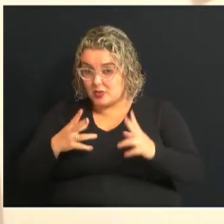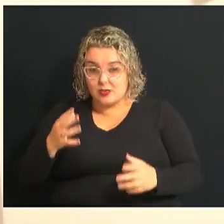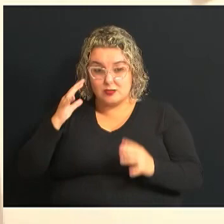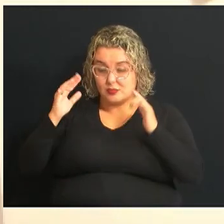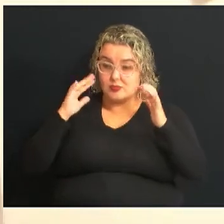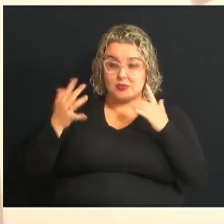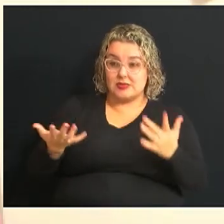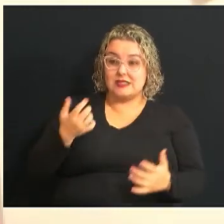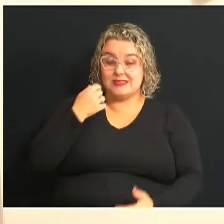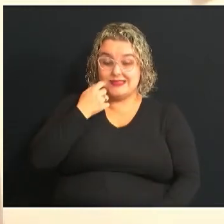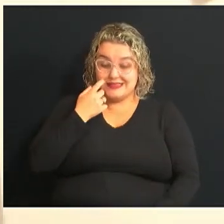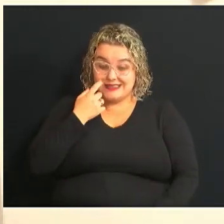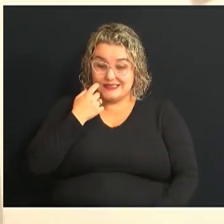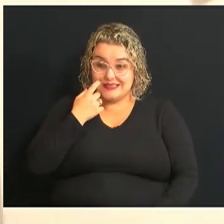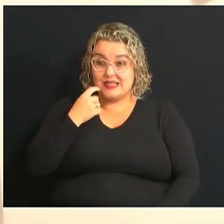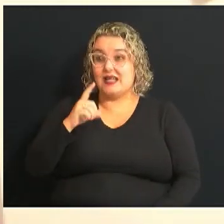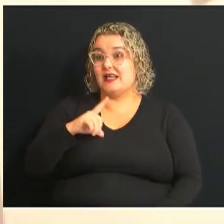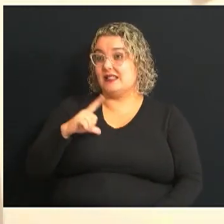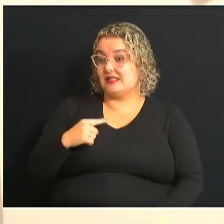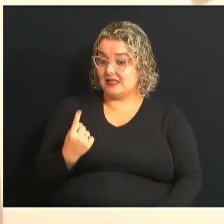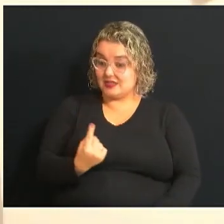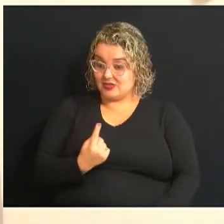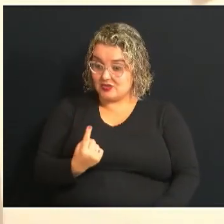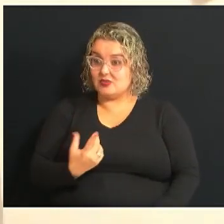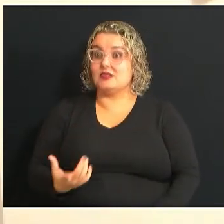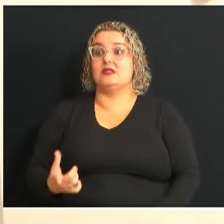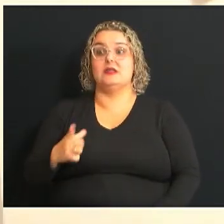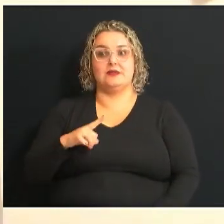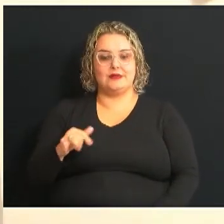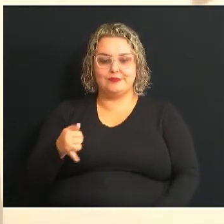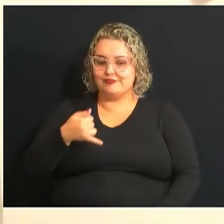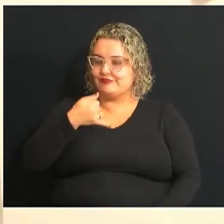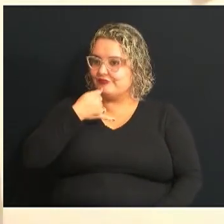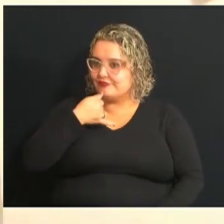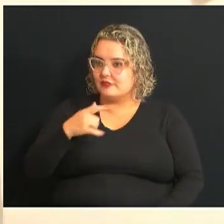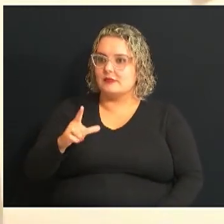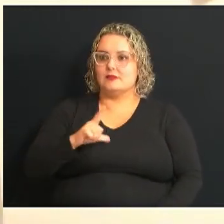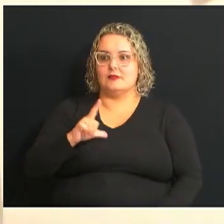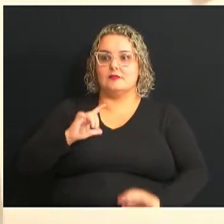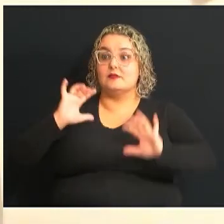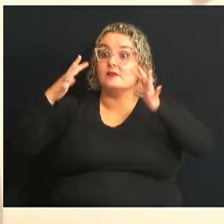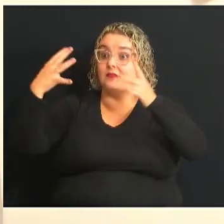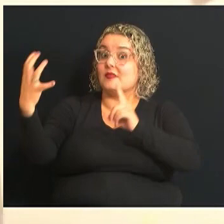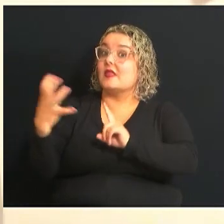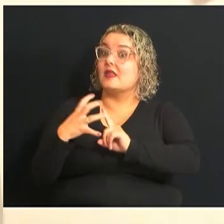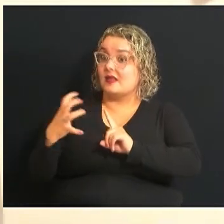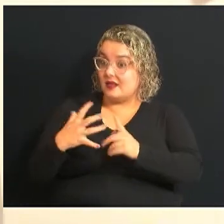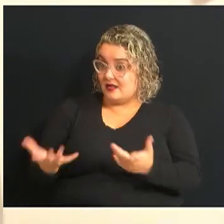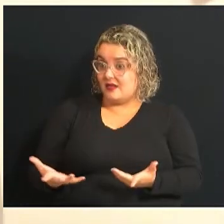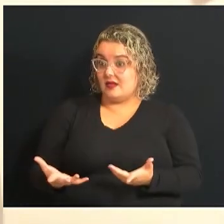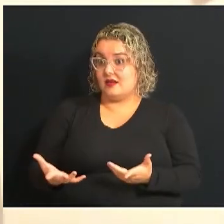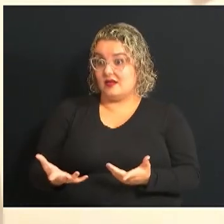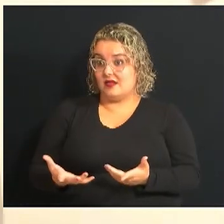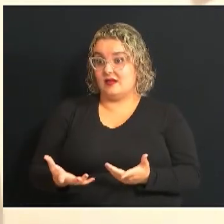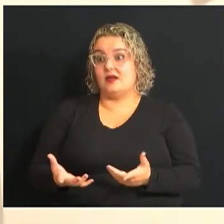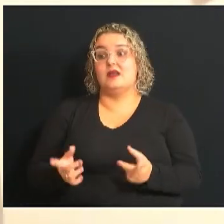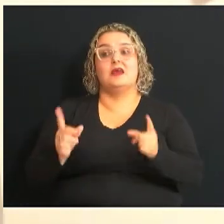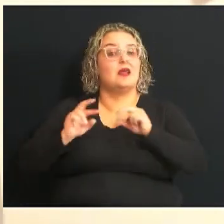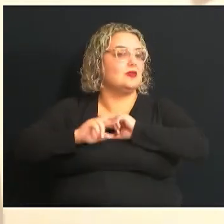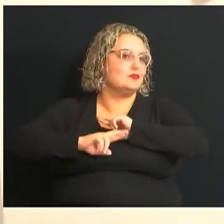imaginava, e aí tem a solidão, tem a tristeza, tem o clima que impacta muito, né, que é muito